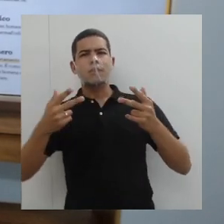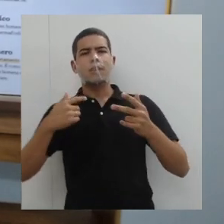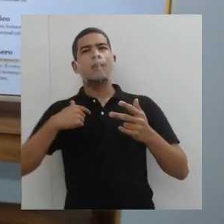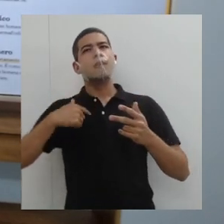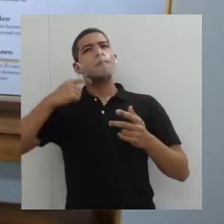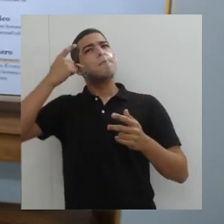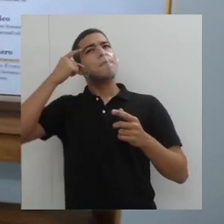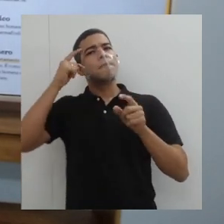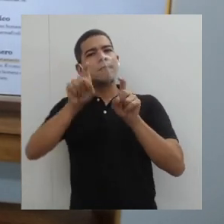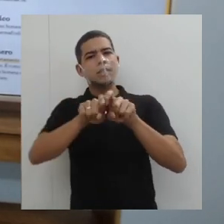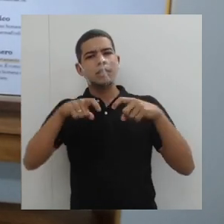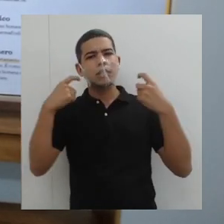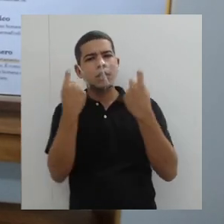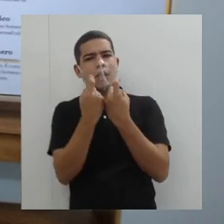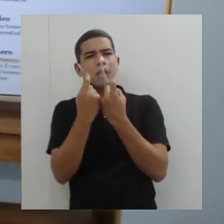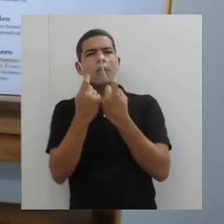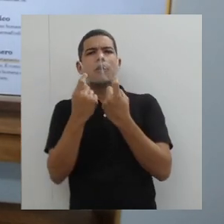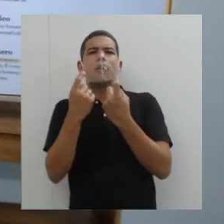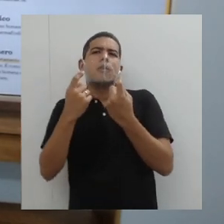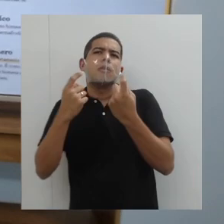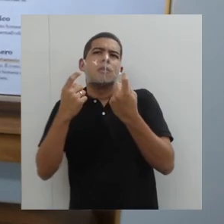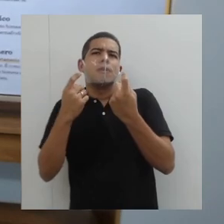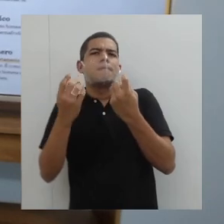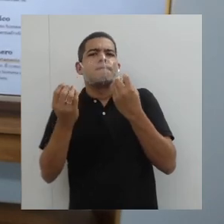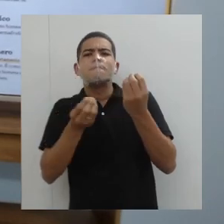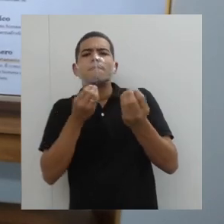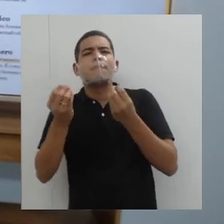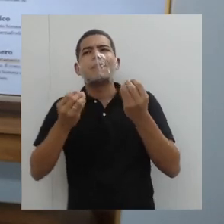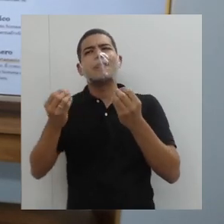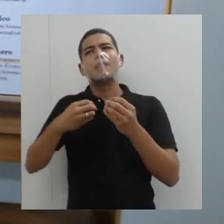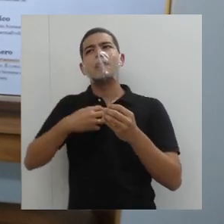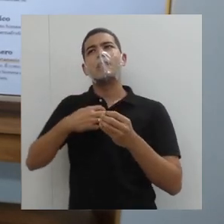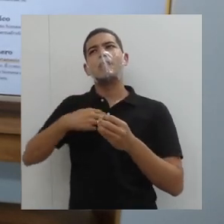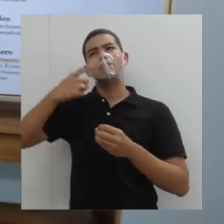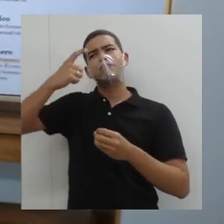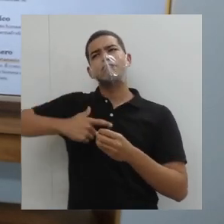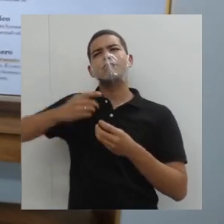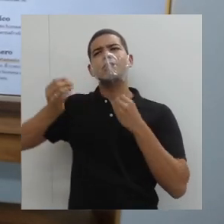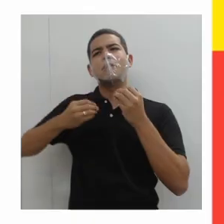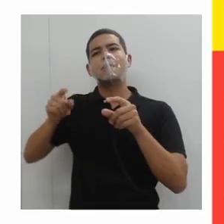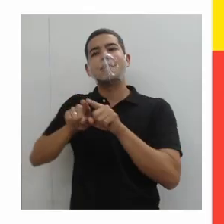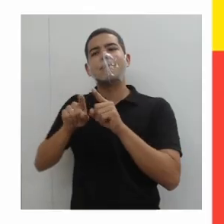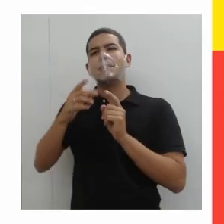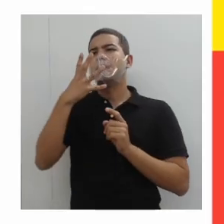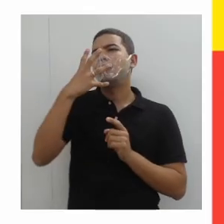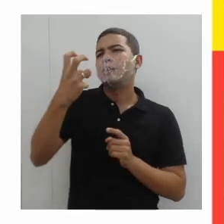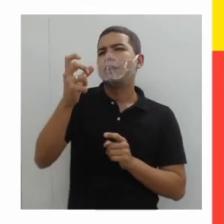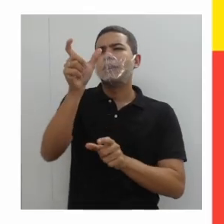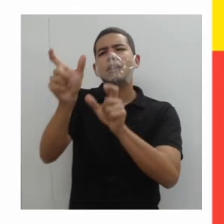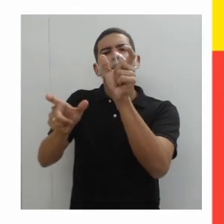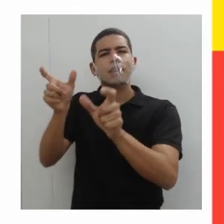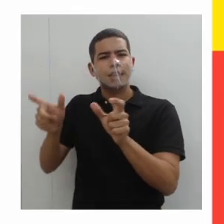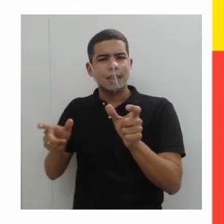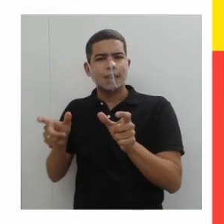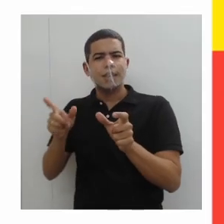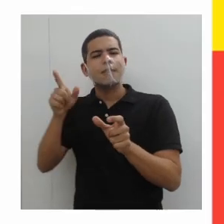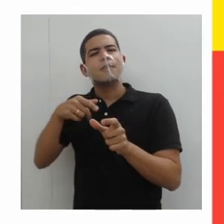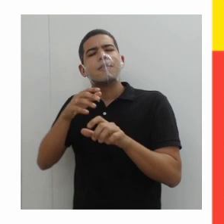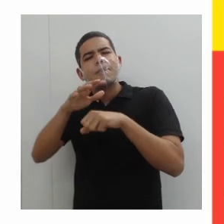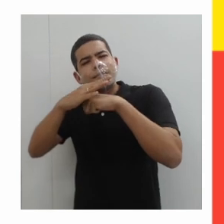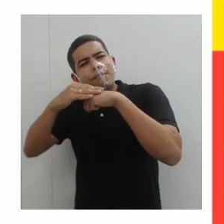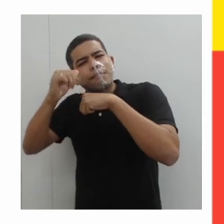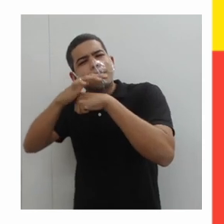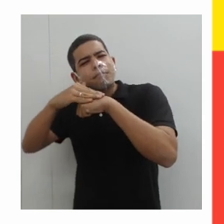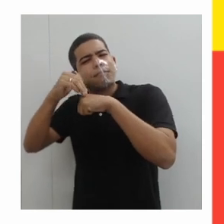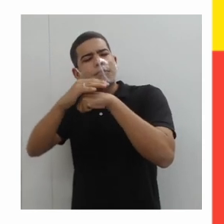à sexualidade da pessoa e a quem ela sente atração afetiva. A gente está falando de afeto.